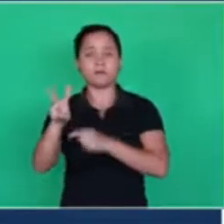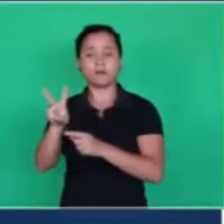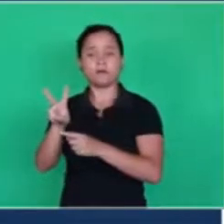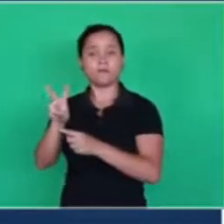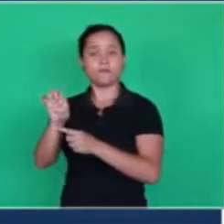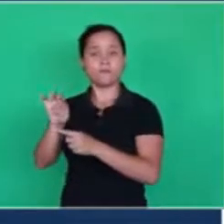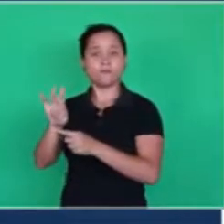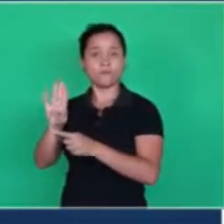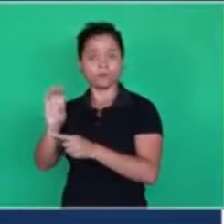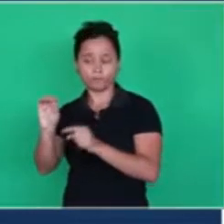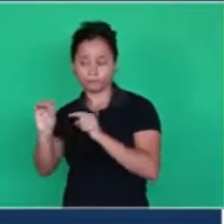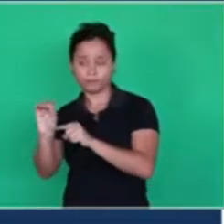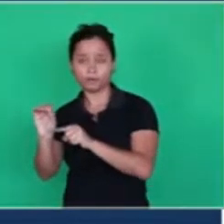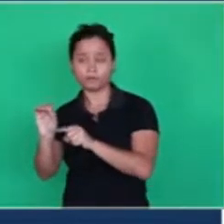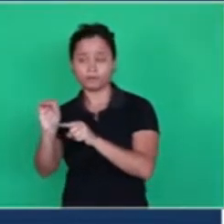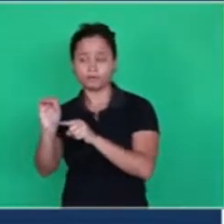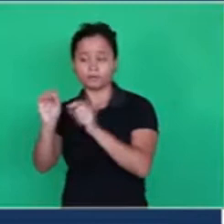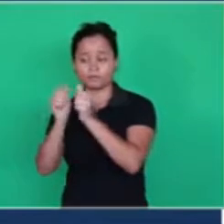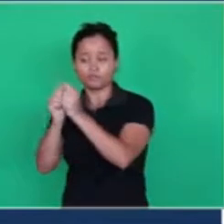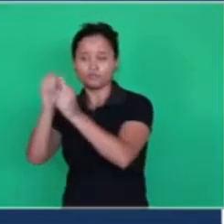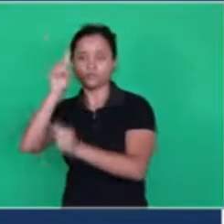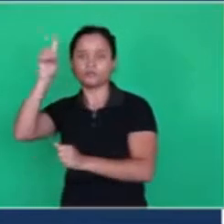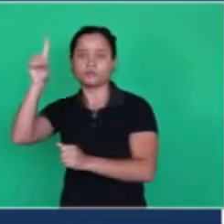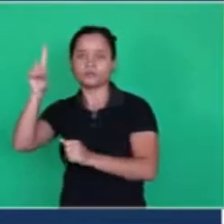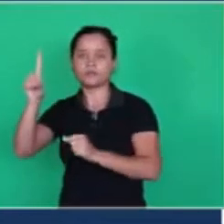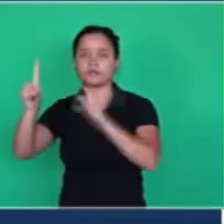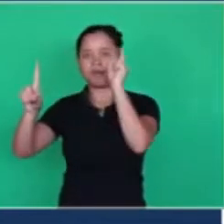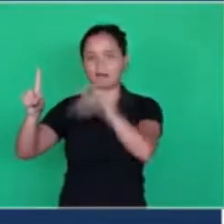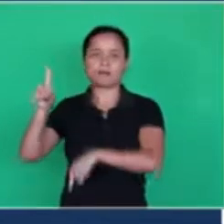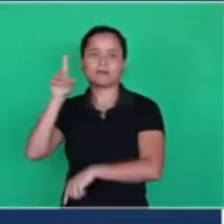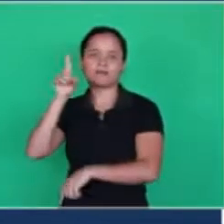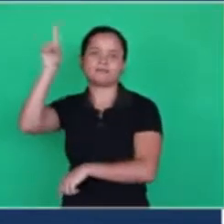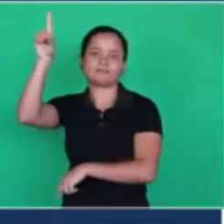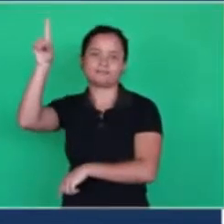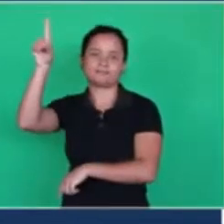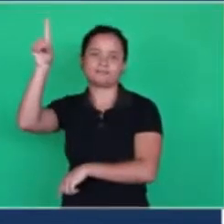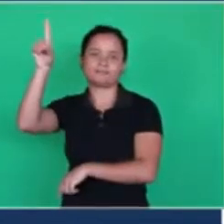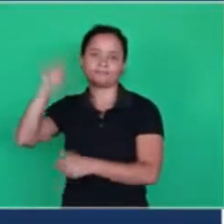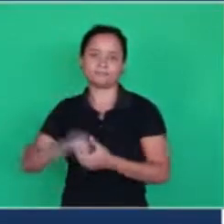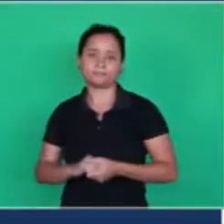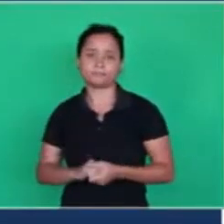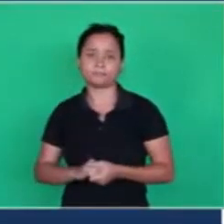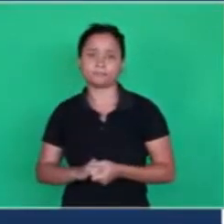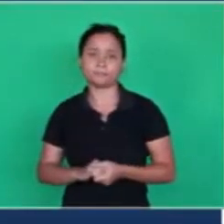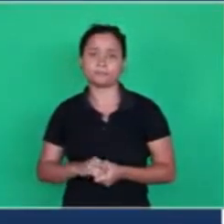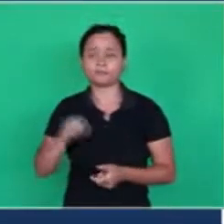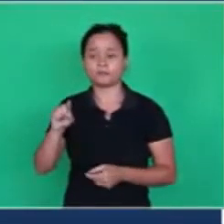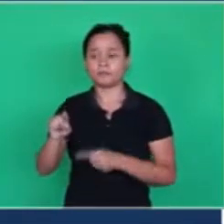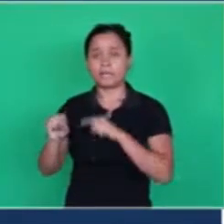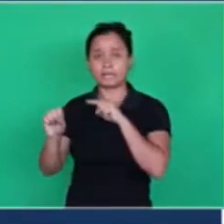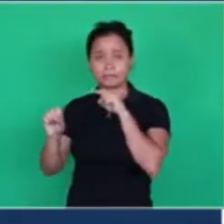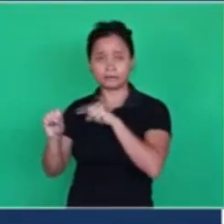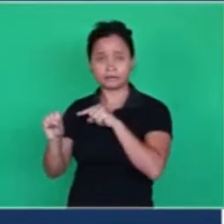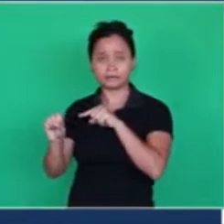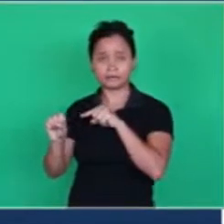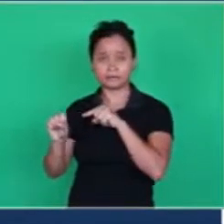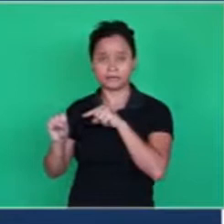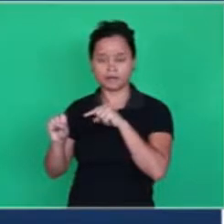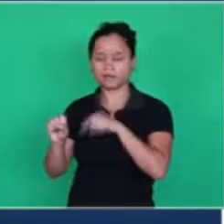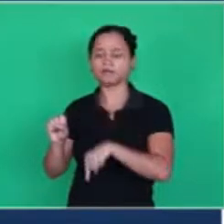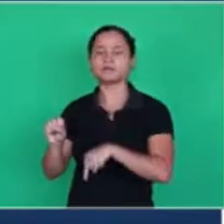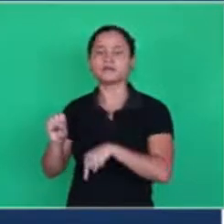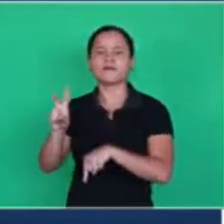com Deus e o verbo era Deus. Vejam os irmãos, por meio desse verbo, quem é o verbo? Quem é o